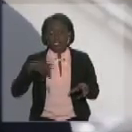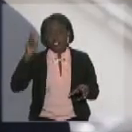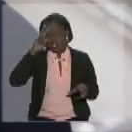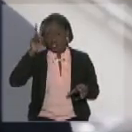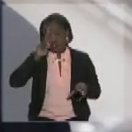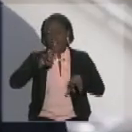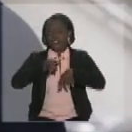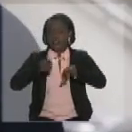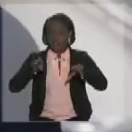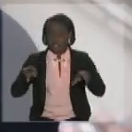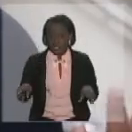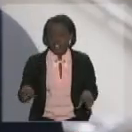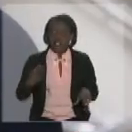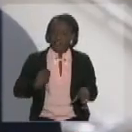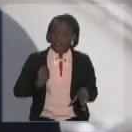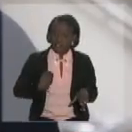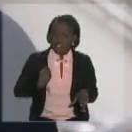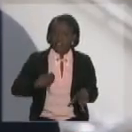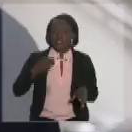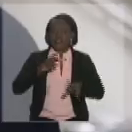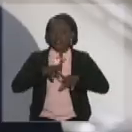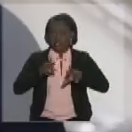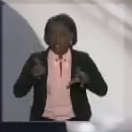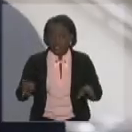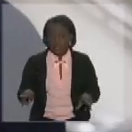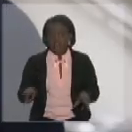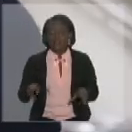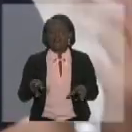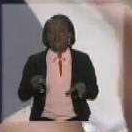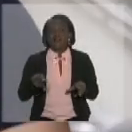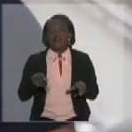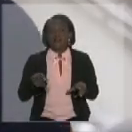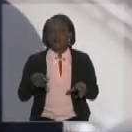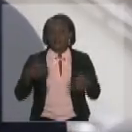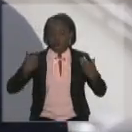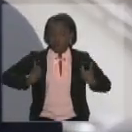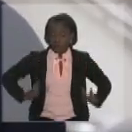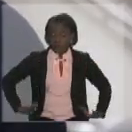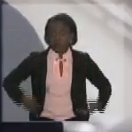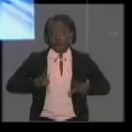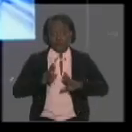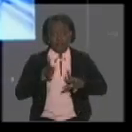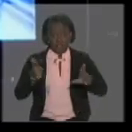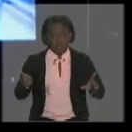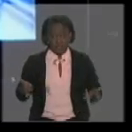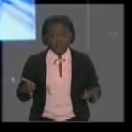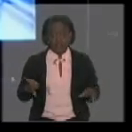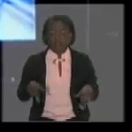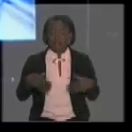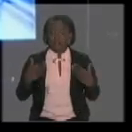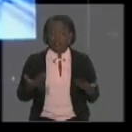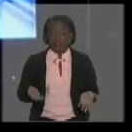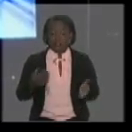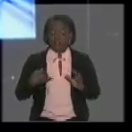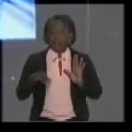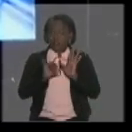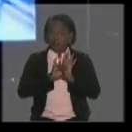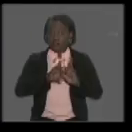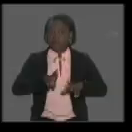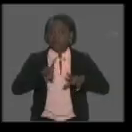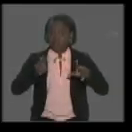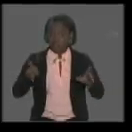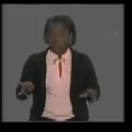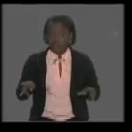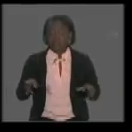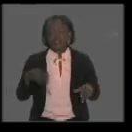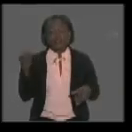histórias diferentes, vivências diferentes, corpos diferentes, né? Identidades